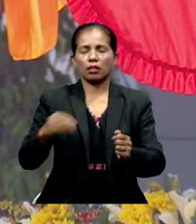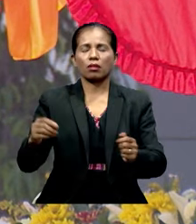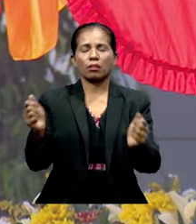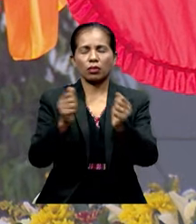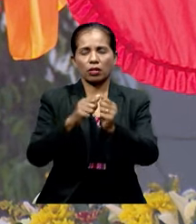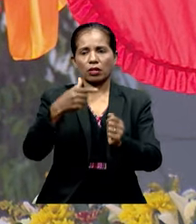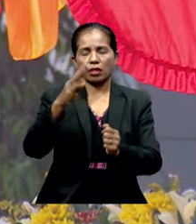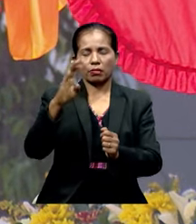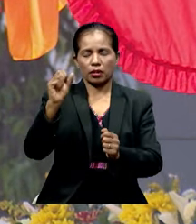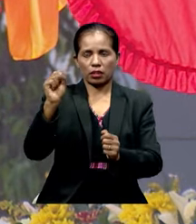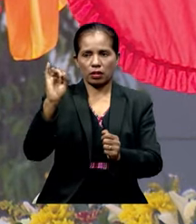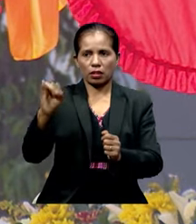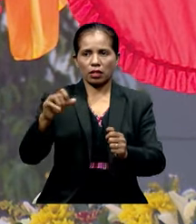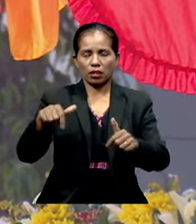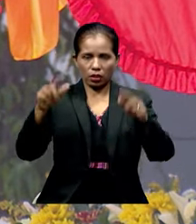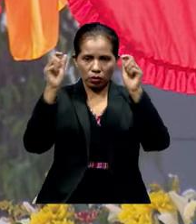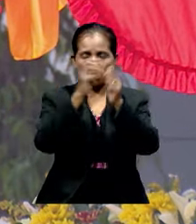Guiné-Bissau e a Timor-Leste.